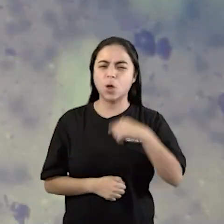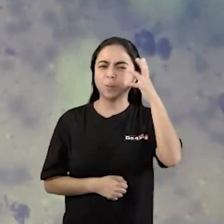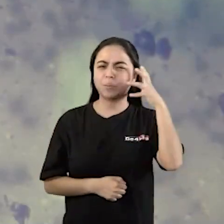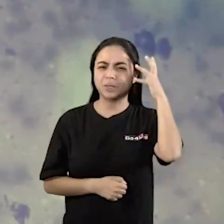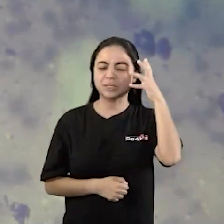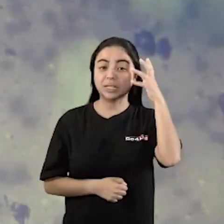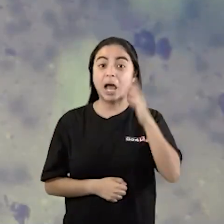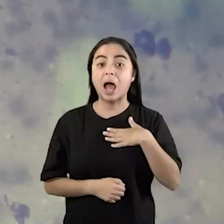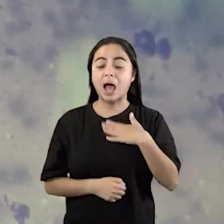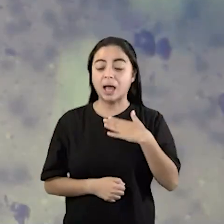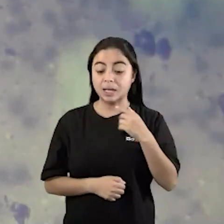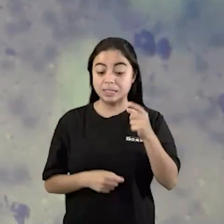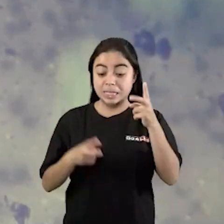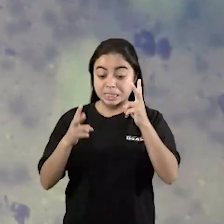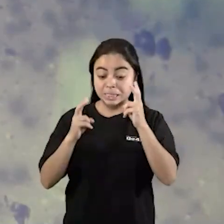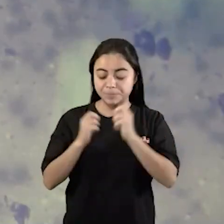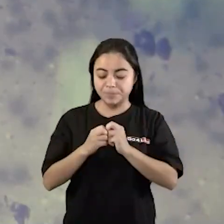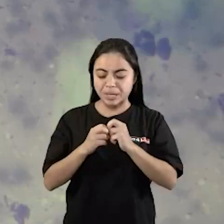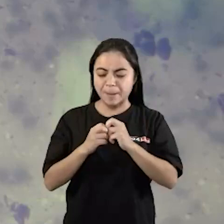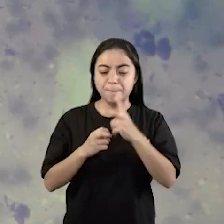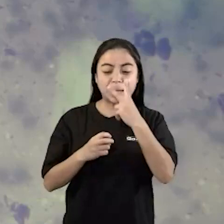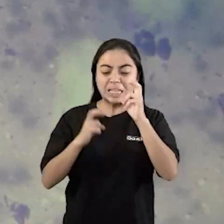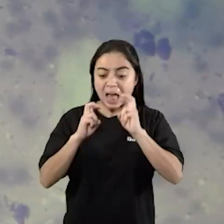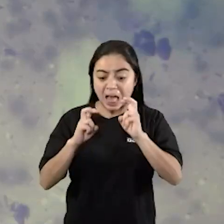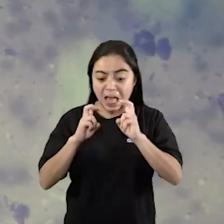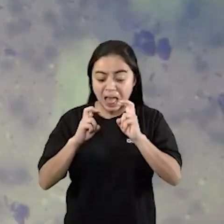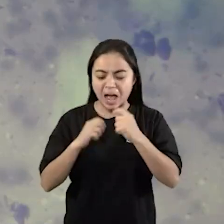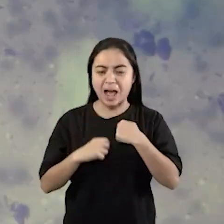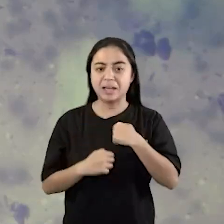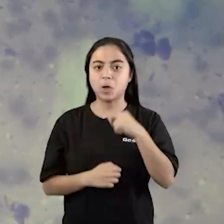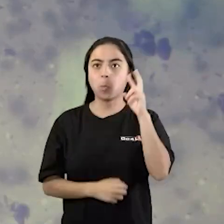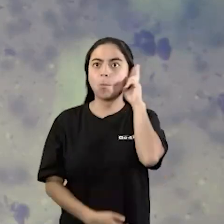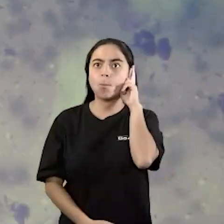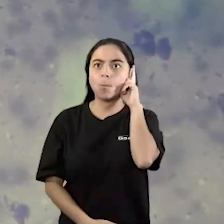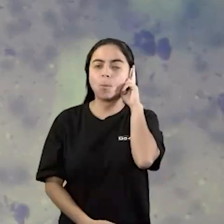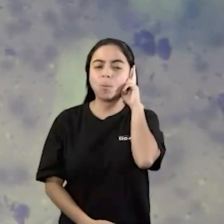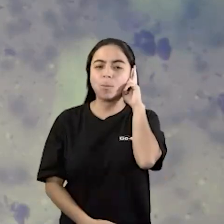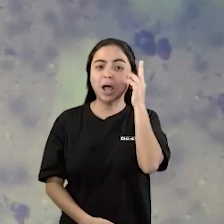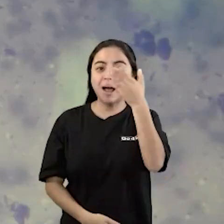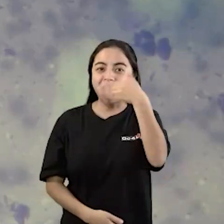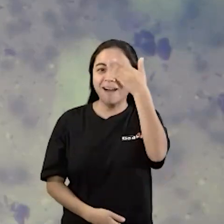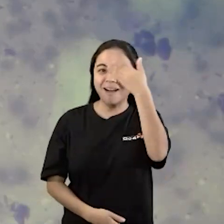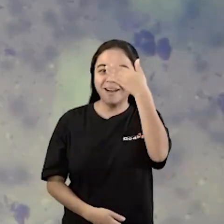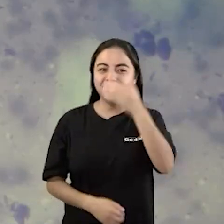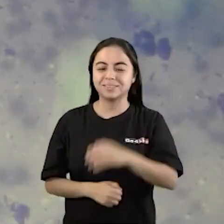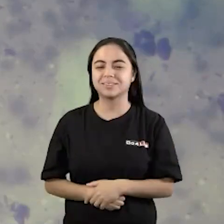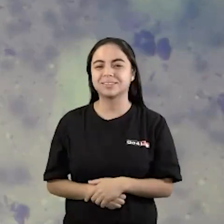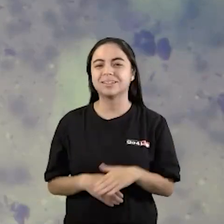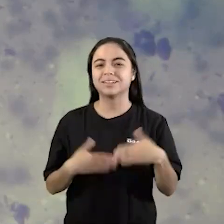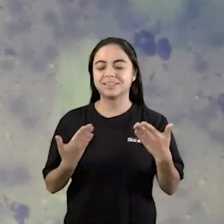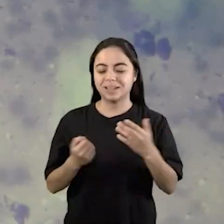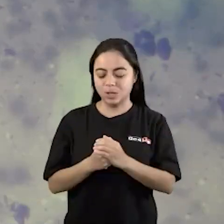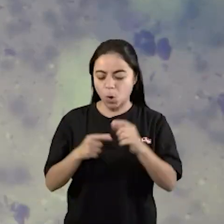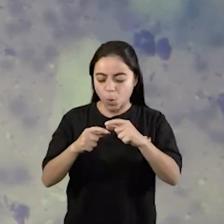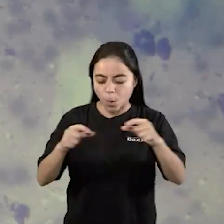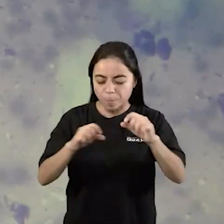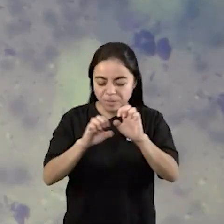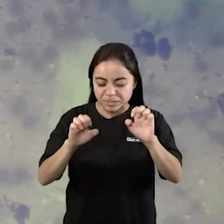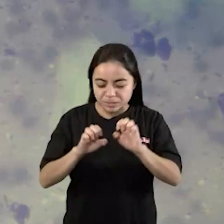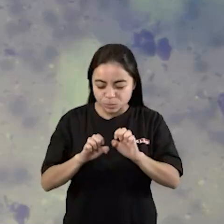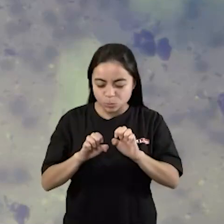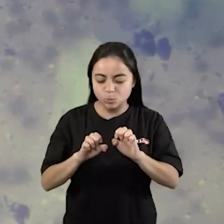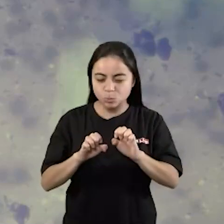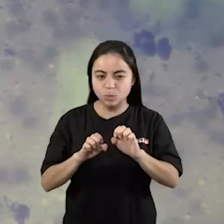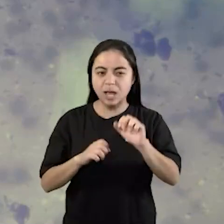palestrante falava isso. Está gritando. E eu falava, meu Deus, eu sou surda. Mas olha aqui, eu tenho uma estrutura com halo. E